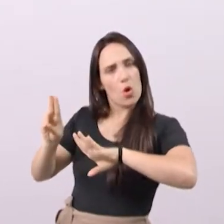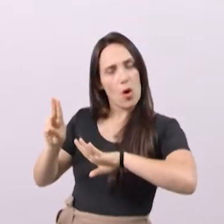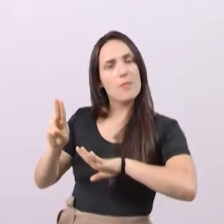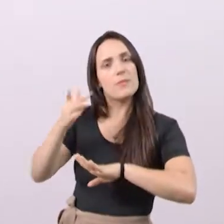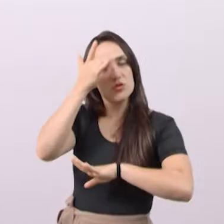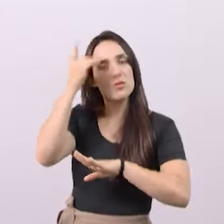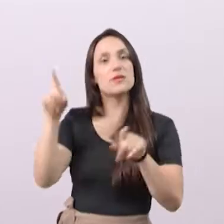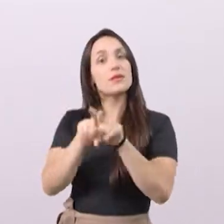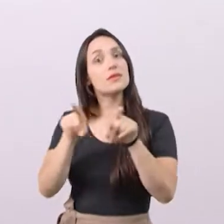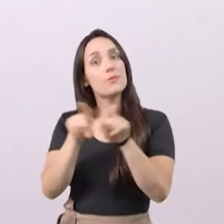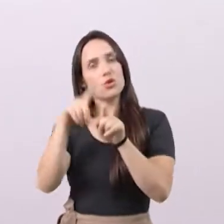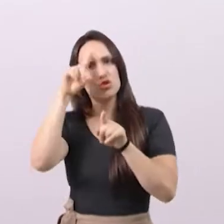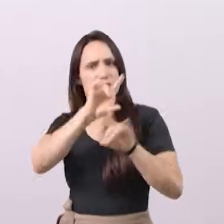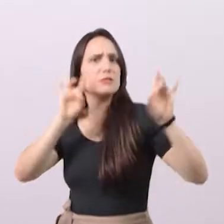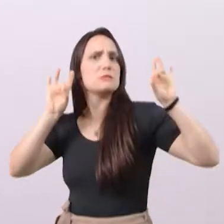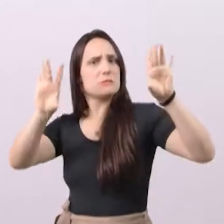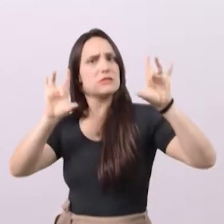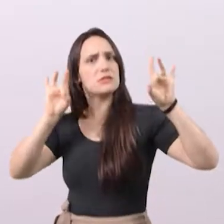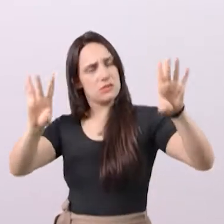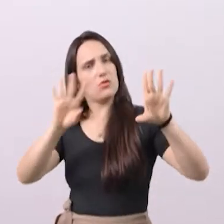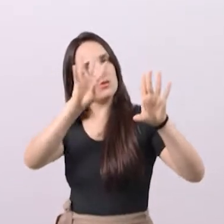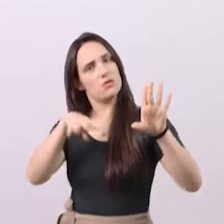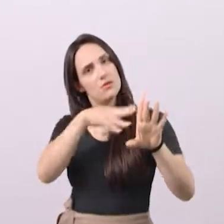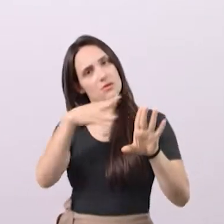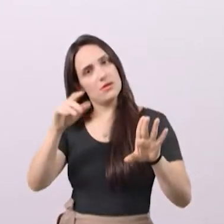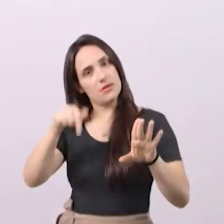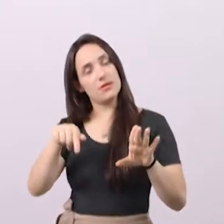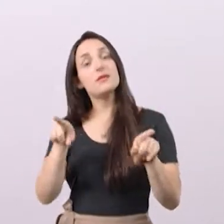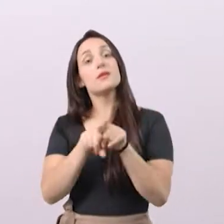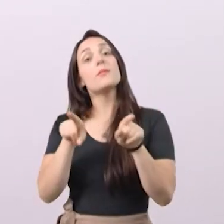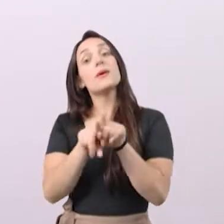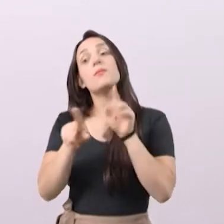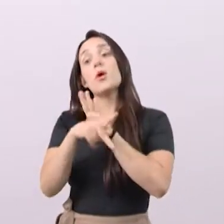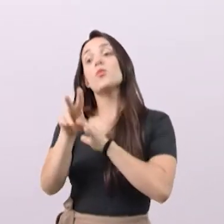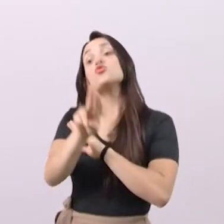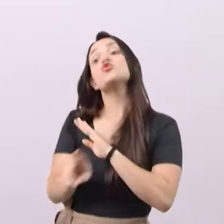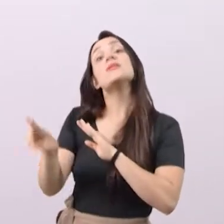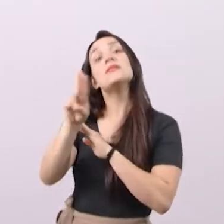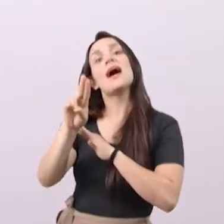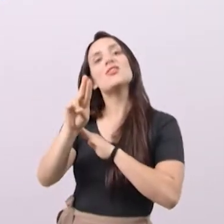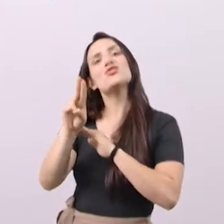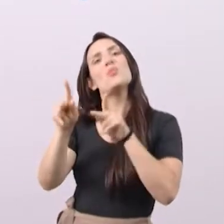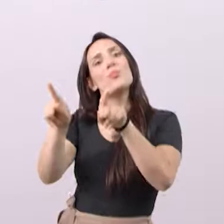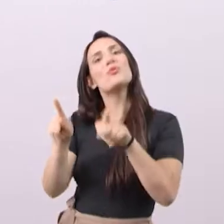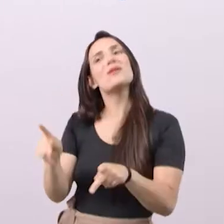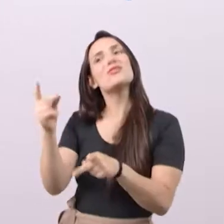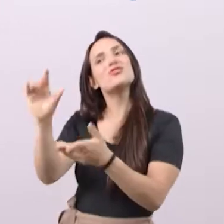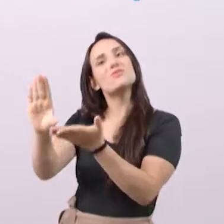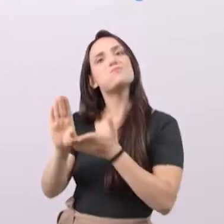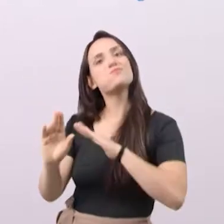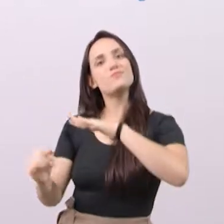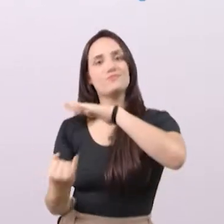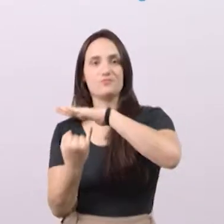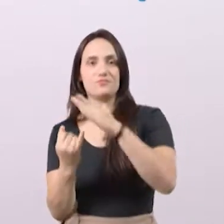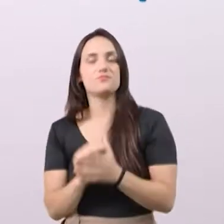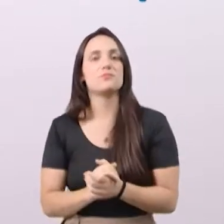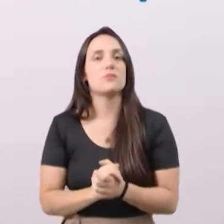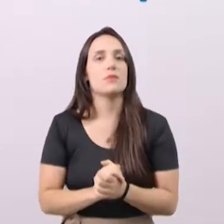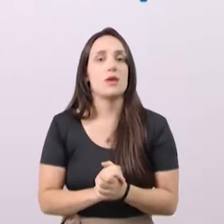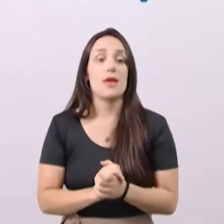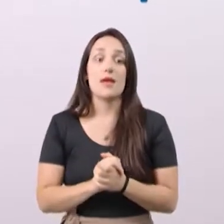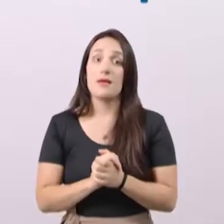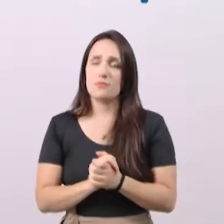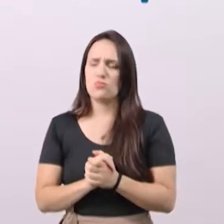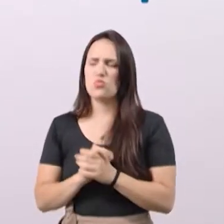públicas, datas e eventos comemorativos e de utilidade pública. E como a intenção é facilitar o acesso às